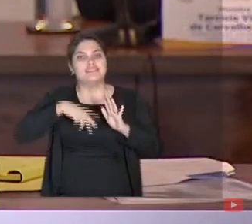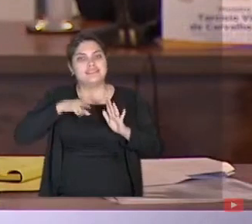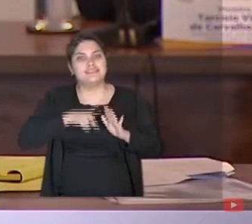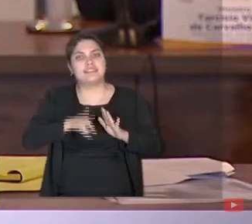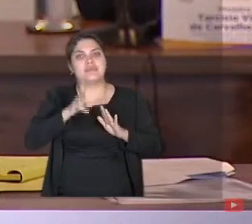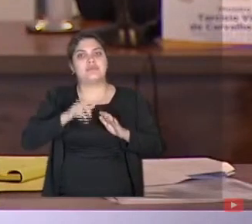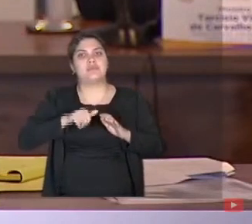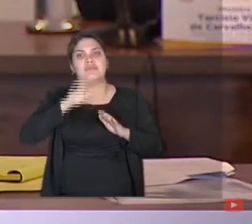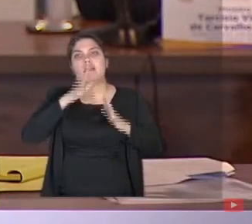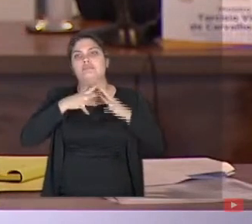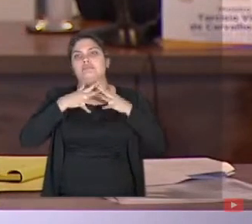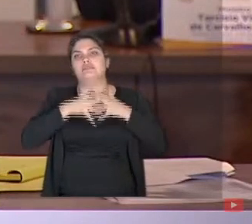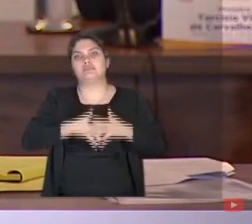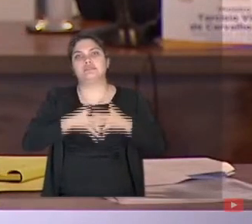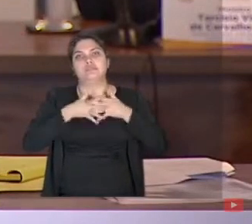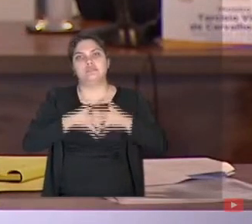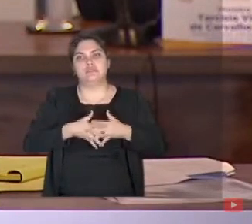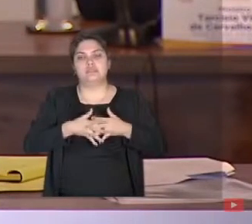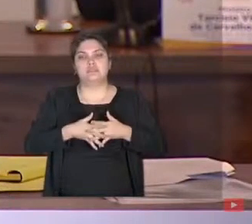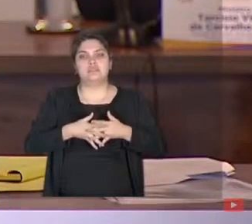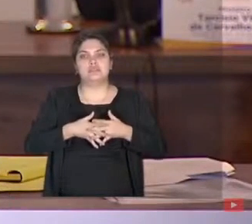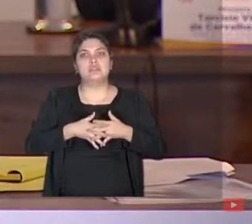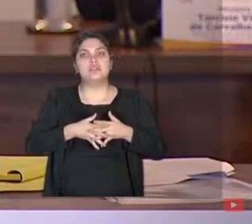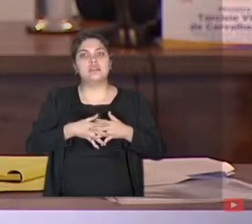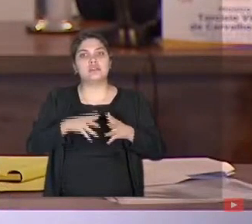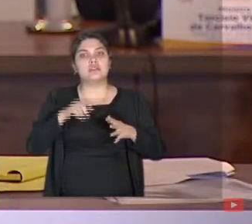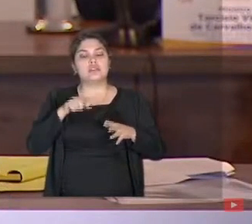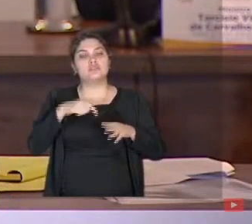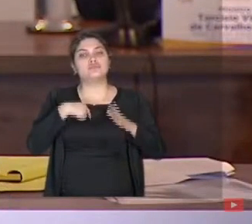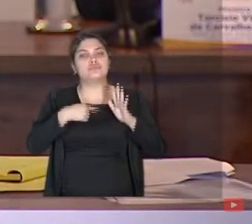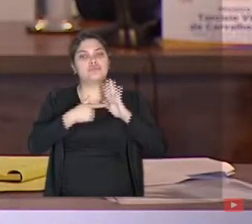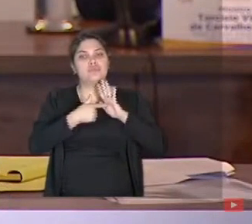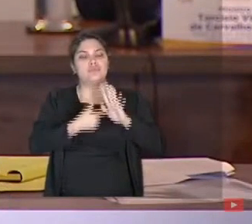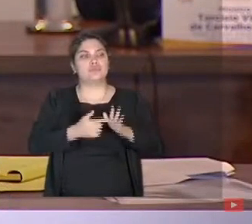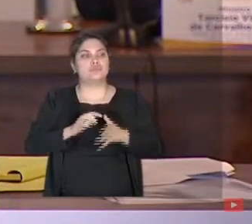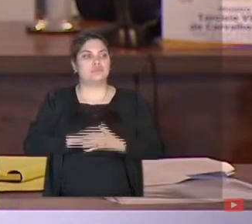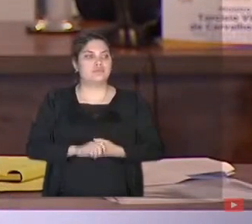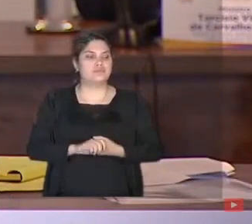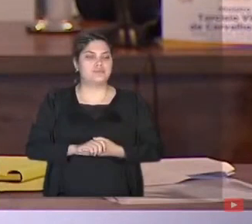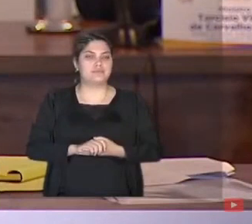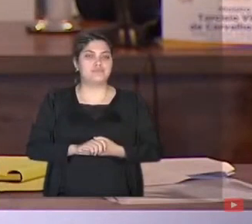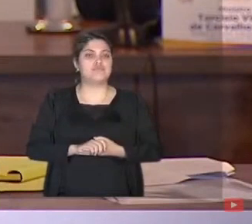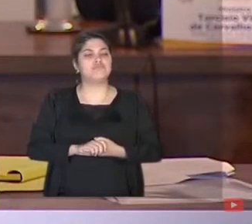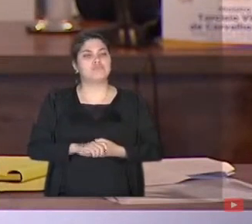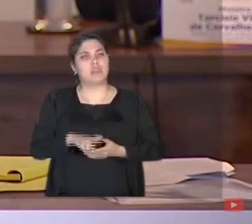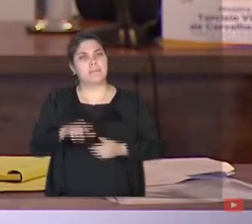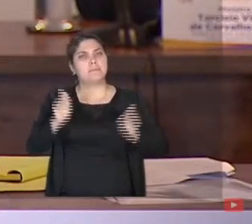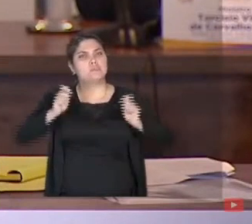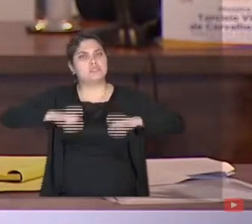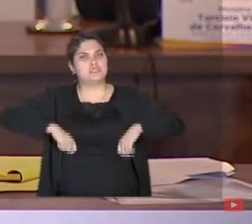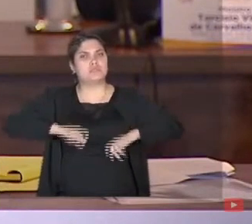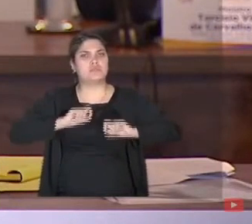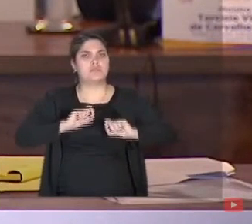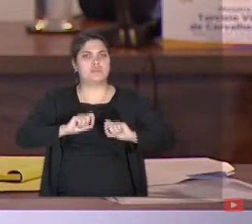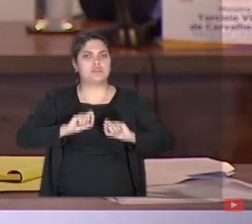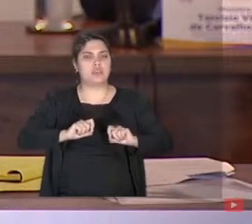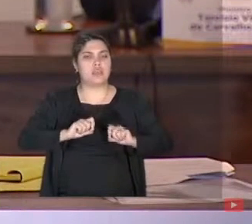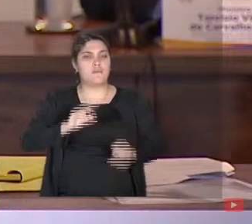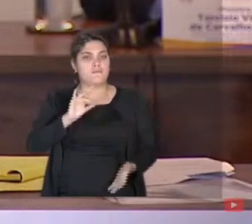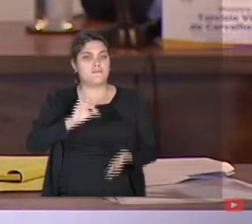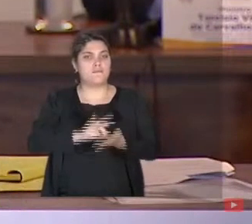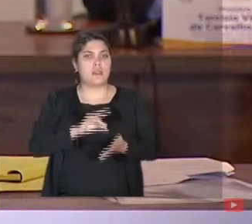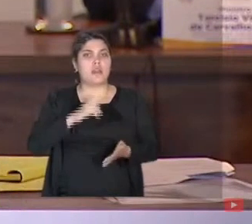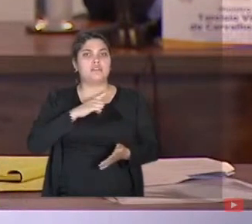complicada, como aparentemente se revelou. É possível que o fato de se